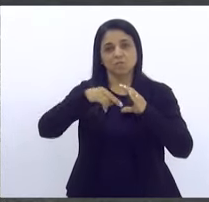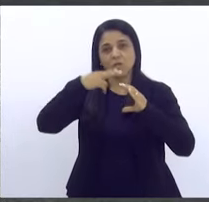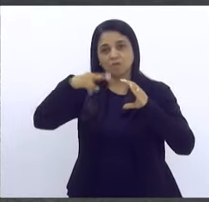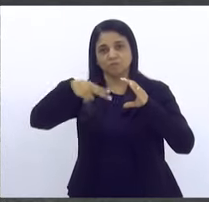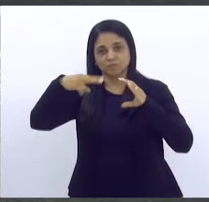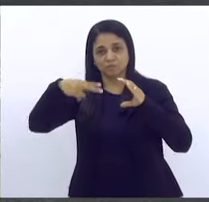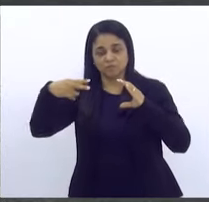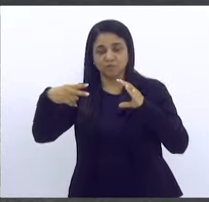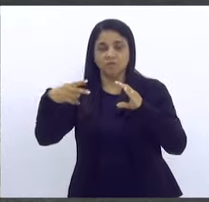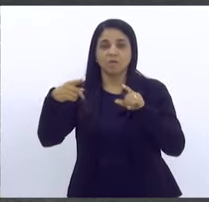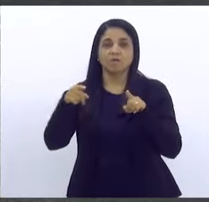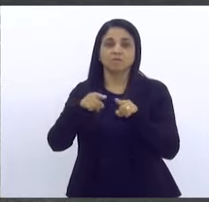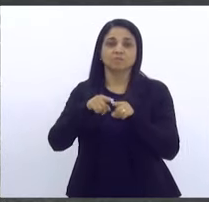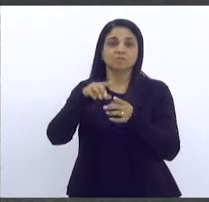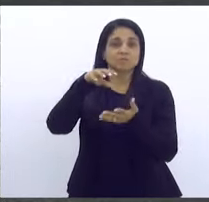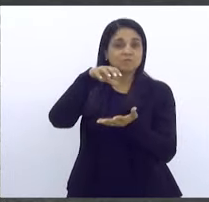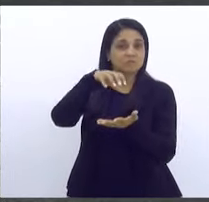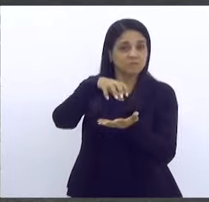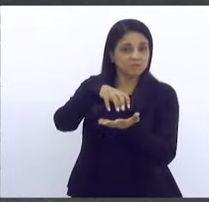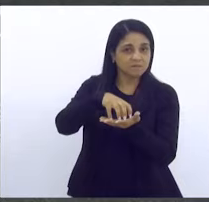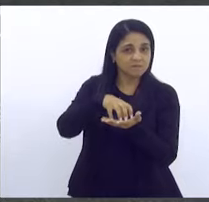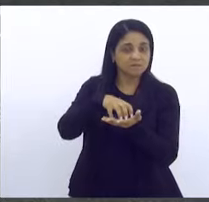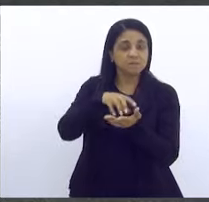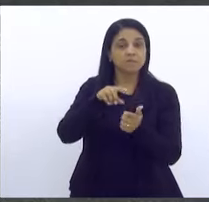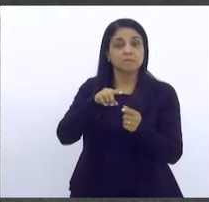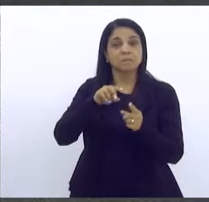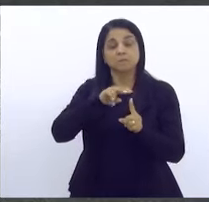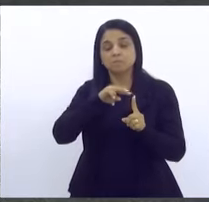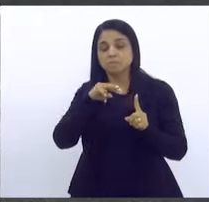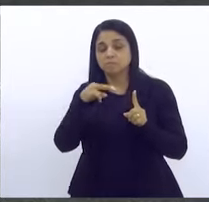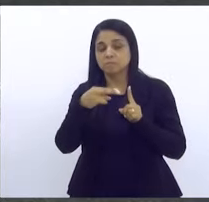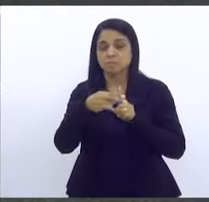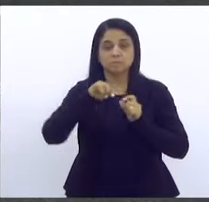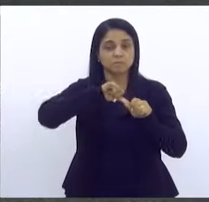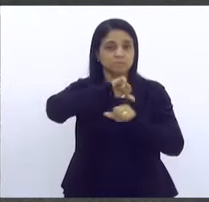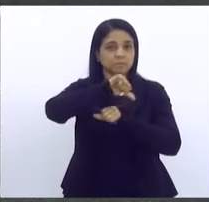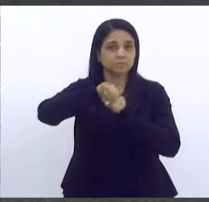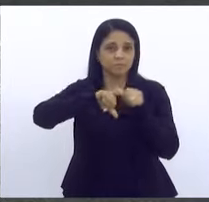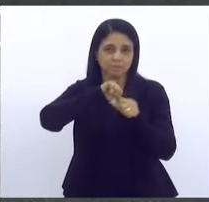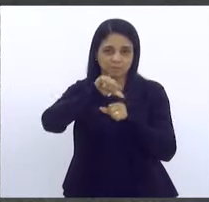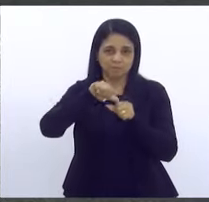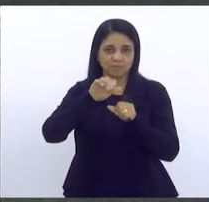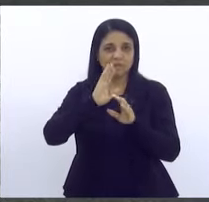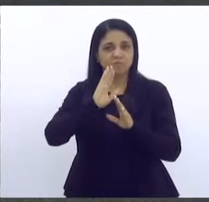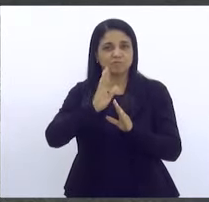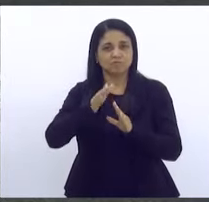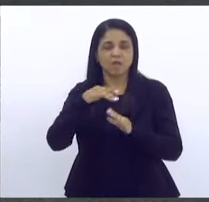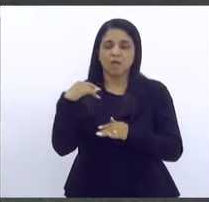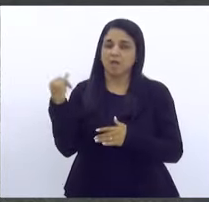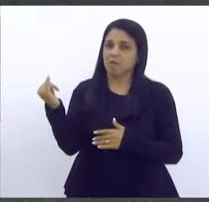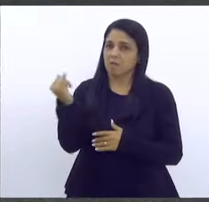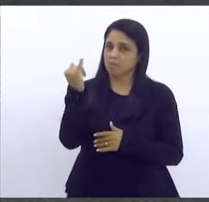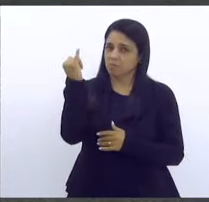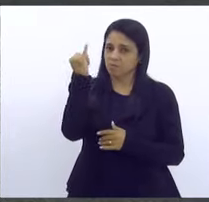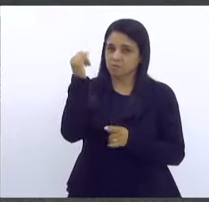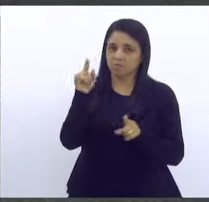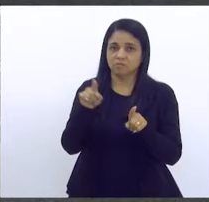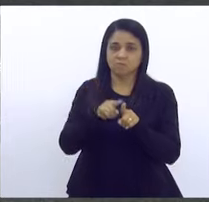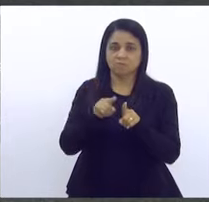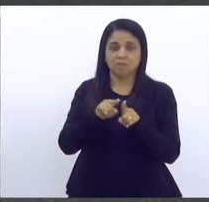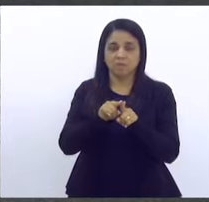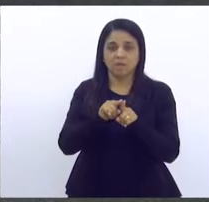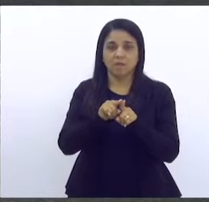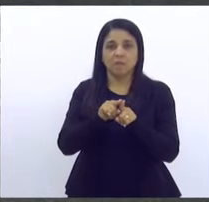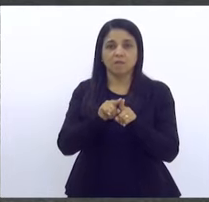do centro, era justamente para mudar a perspectiva. Não só o que já é muito importante em relação